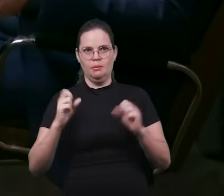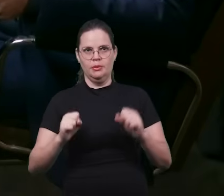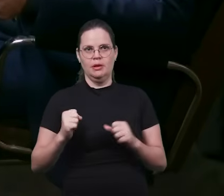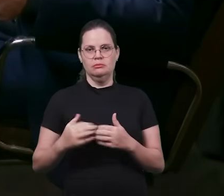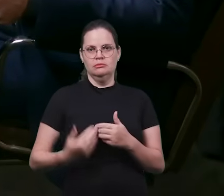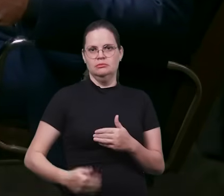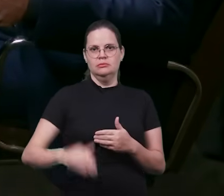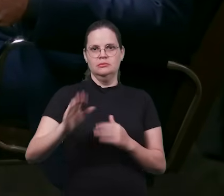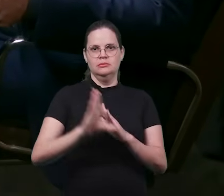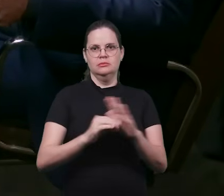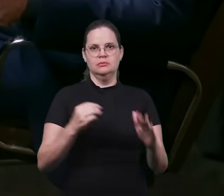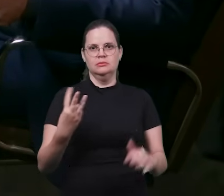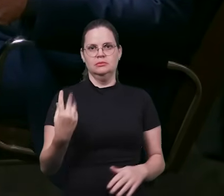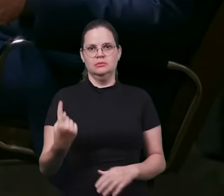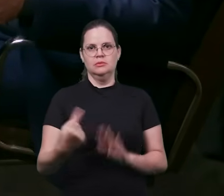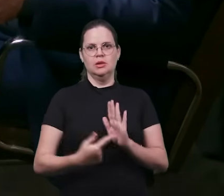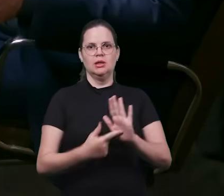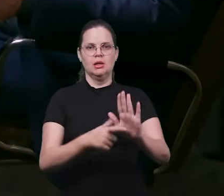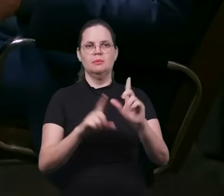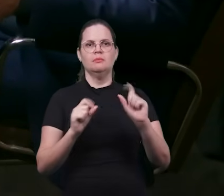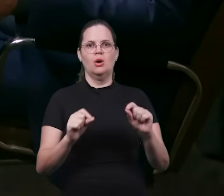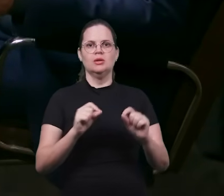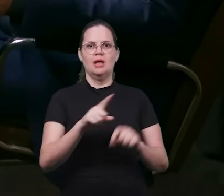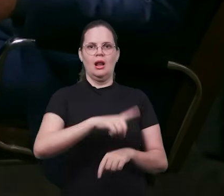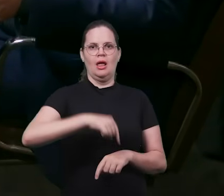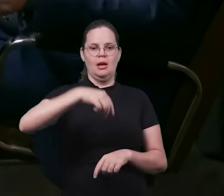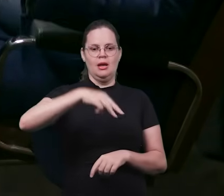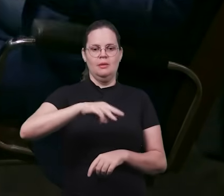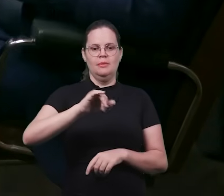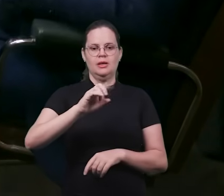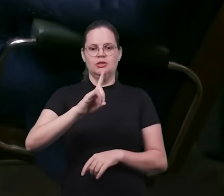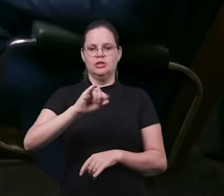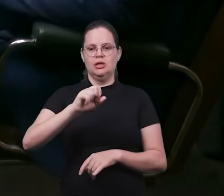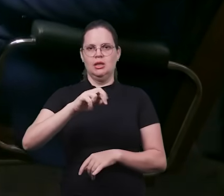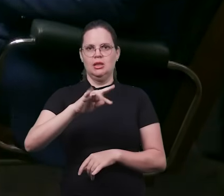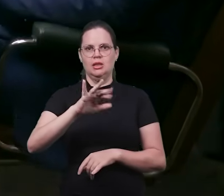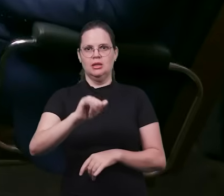31, que é a vitória sobre os midianitas.